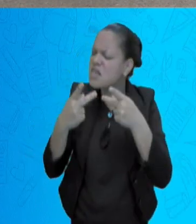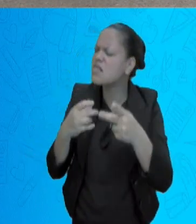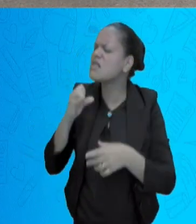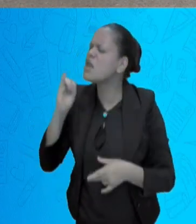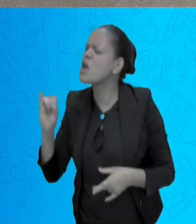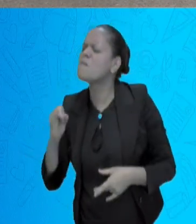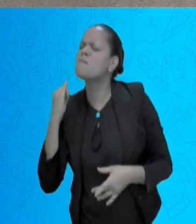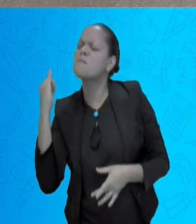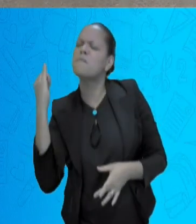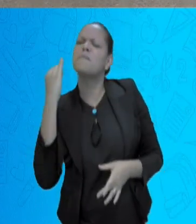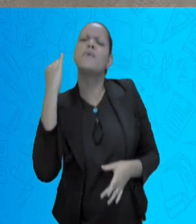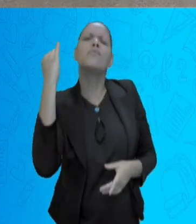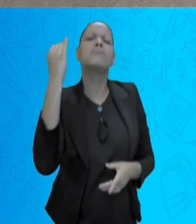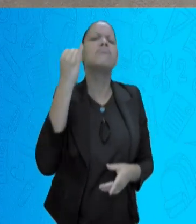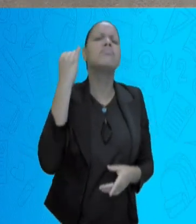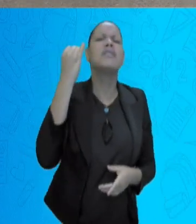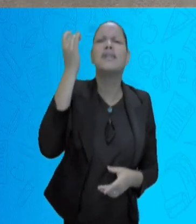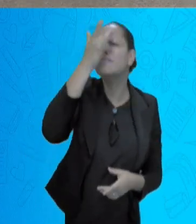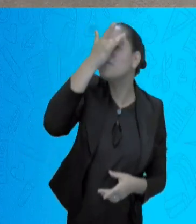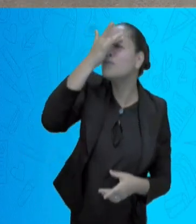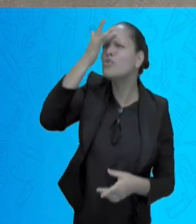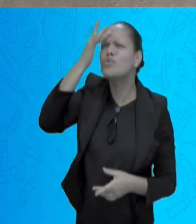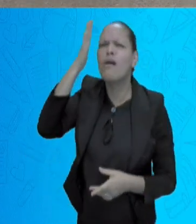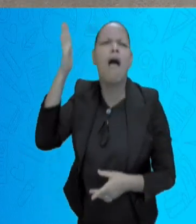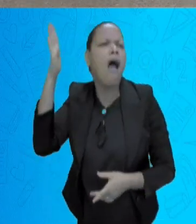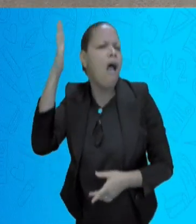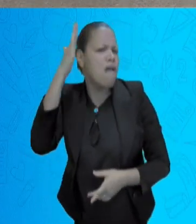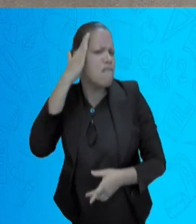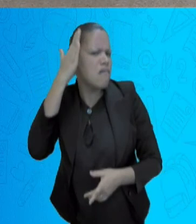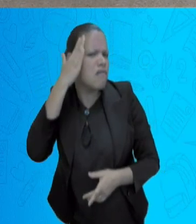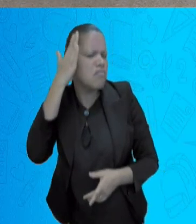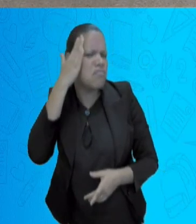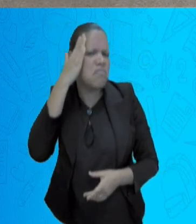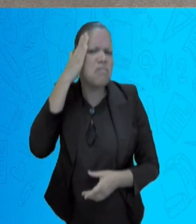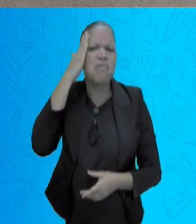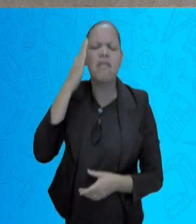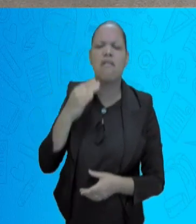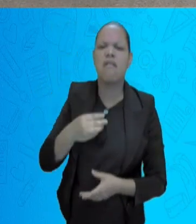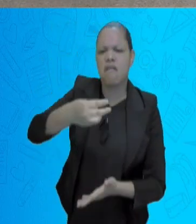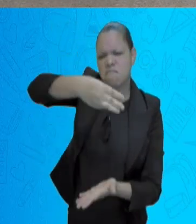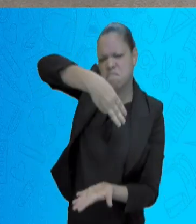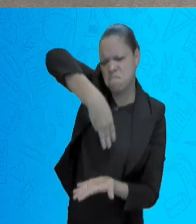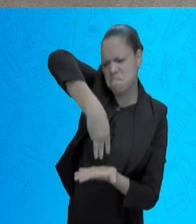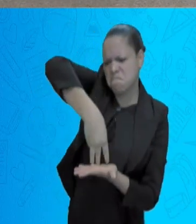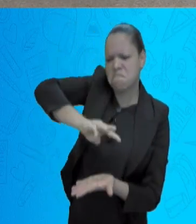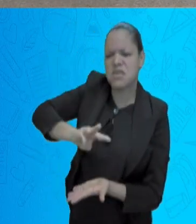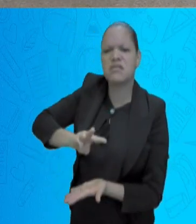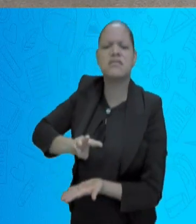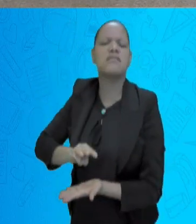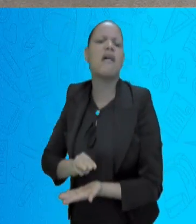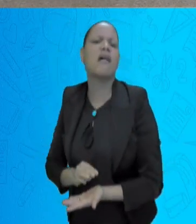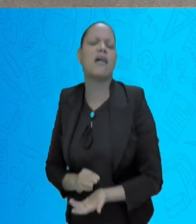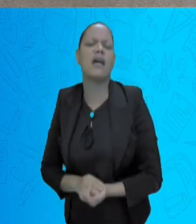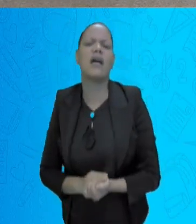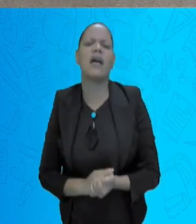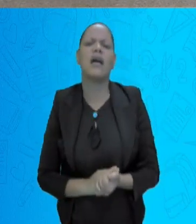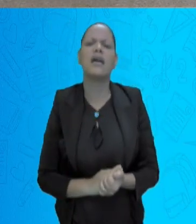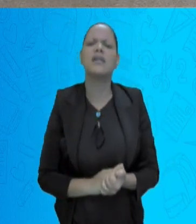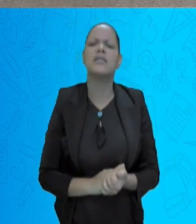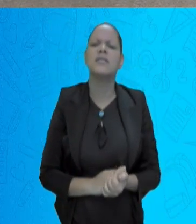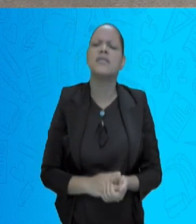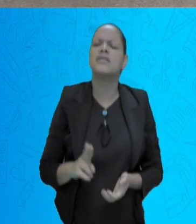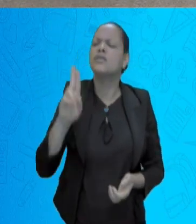você quer passar, a mensagem, as suas opiniões. Então, se você usar todos os sinais